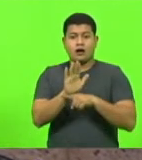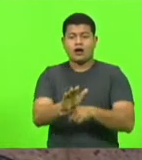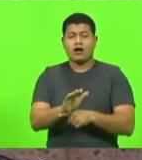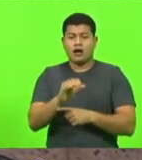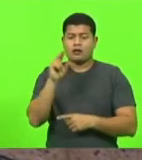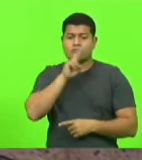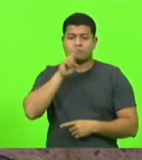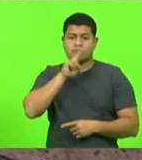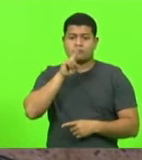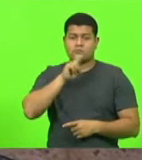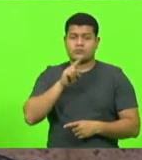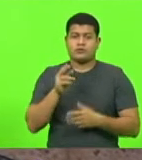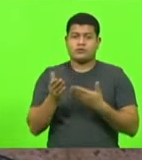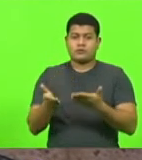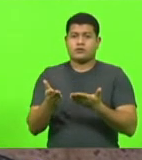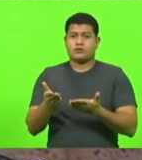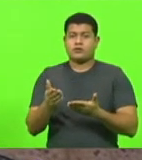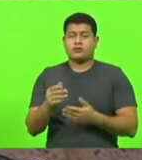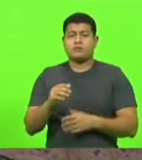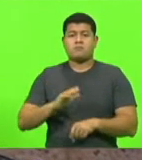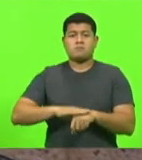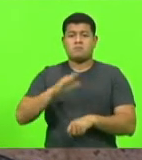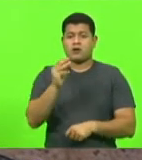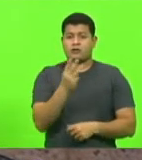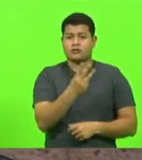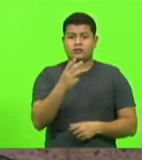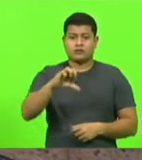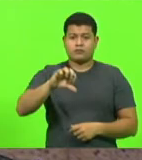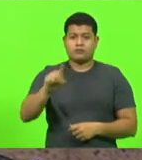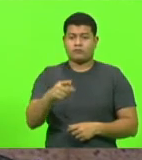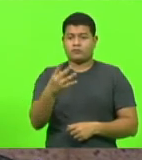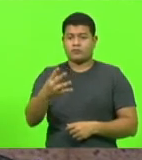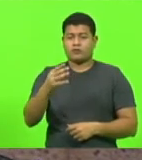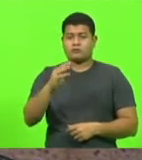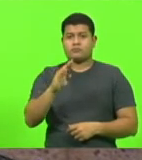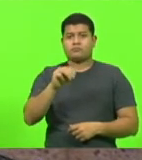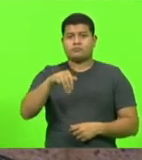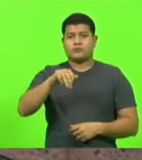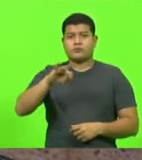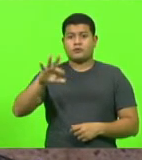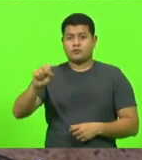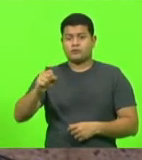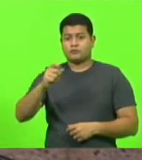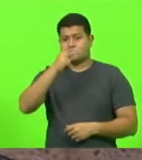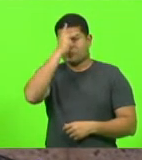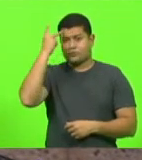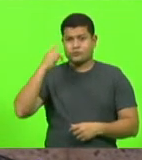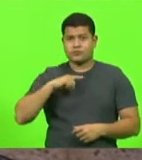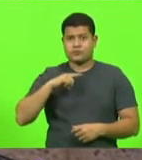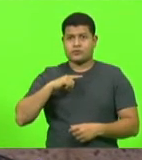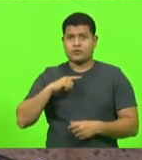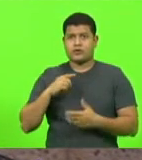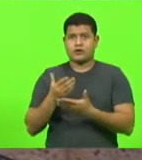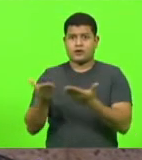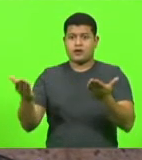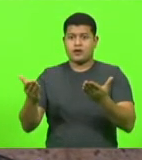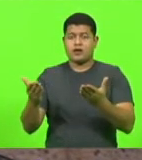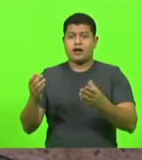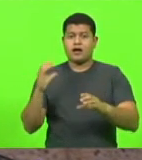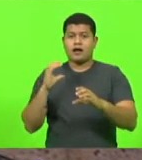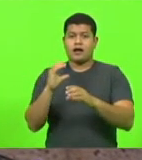de 39,4 milhões de pessoas, diz o documento elaborado pela Secretaria Especial de Comunicação Social,